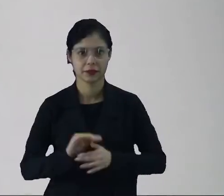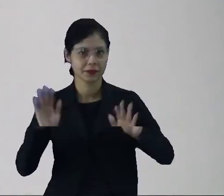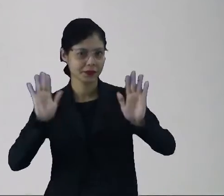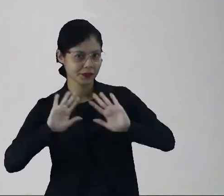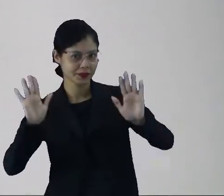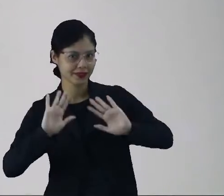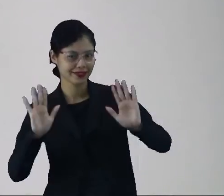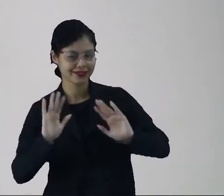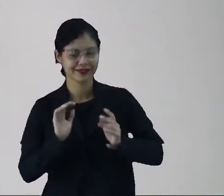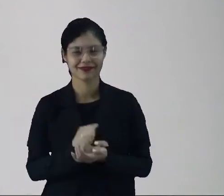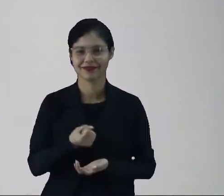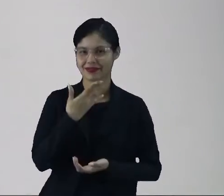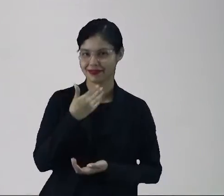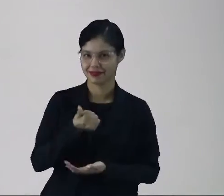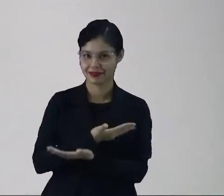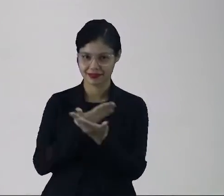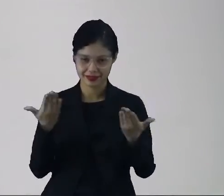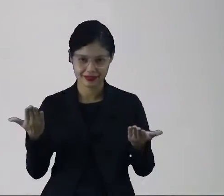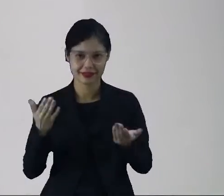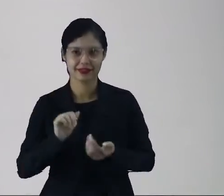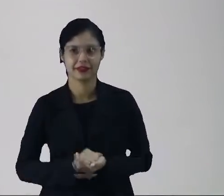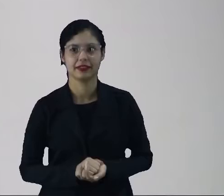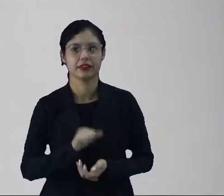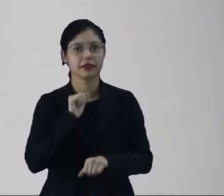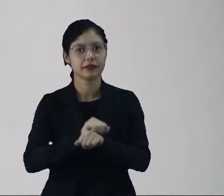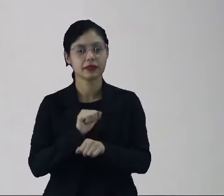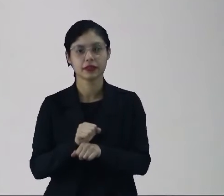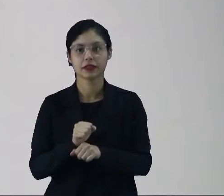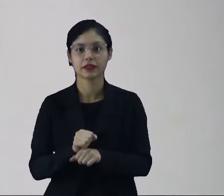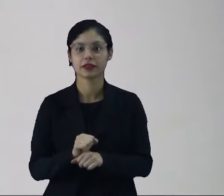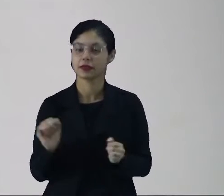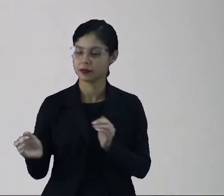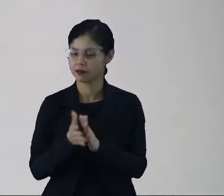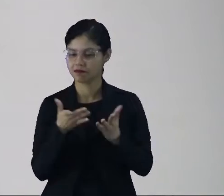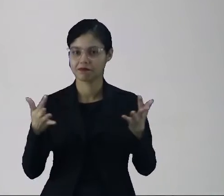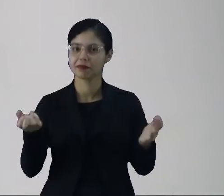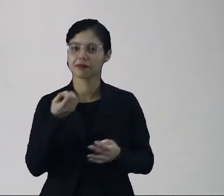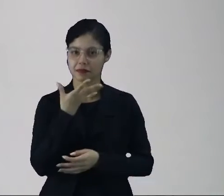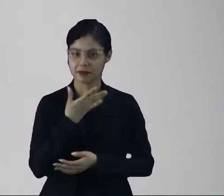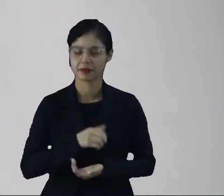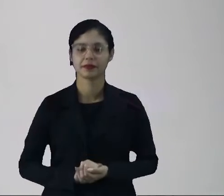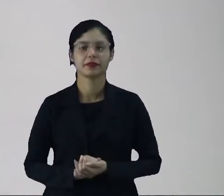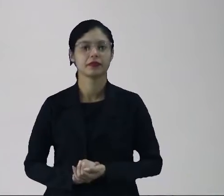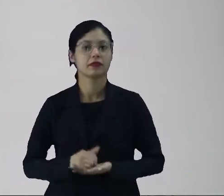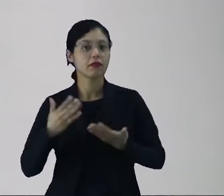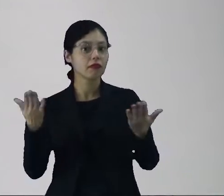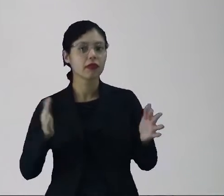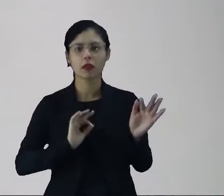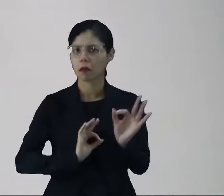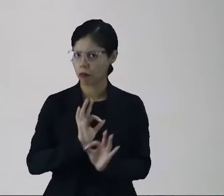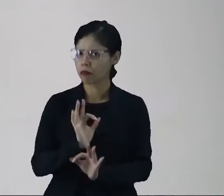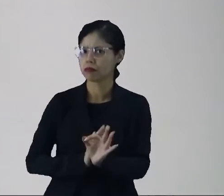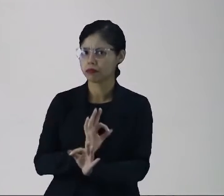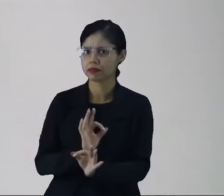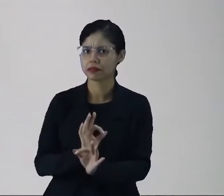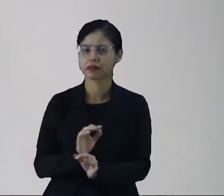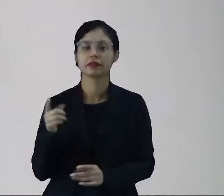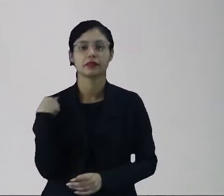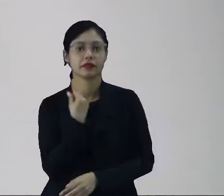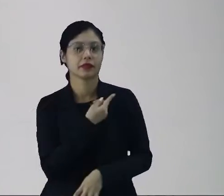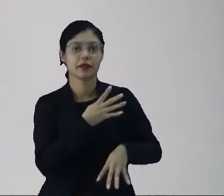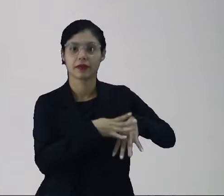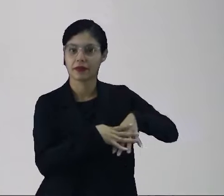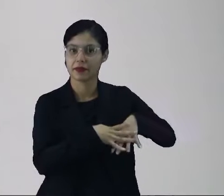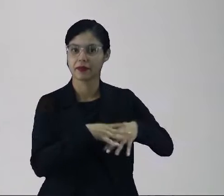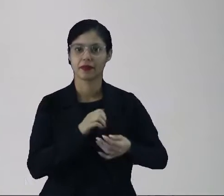olá olá E aí pessoal tudo bem com você eu espero que esteja maravilhosamente bem E aí preparados para nossa maratona